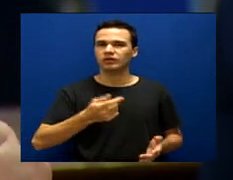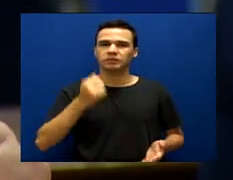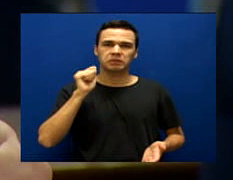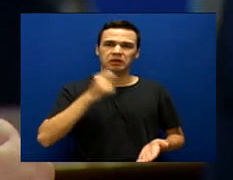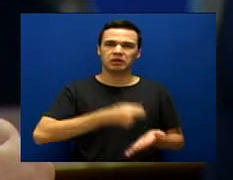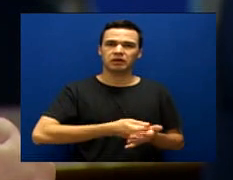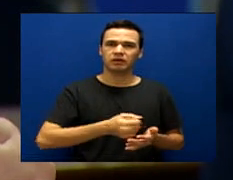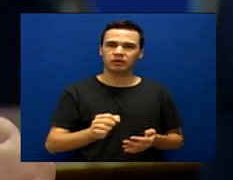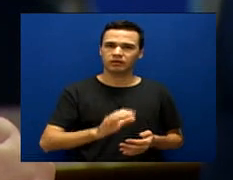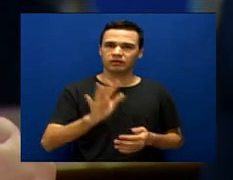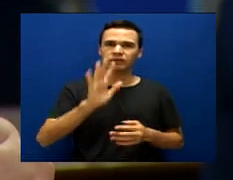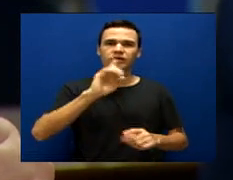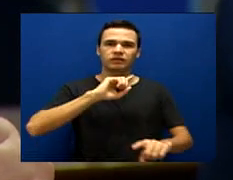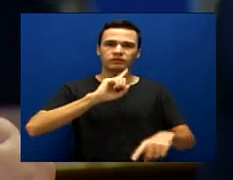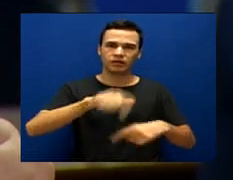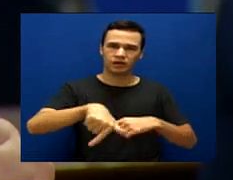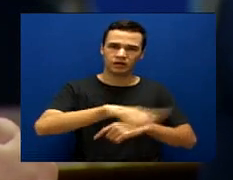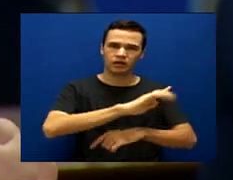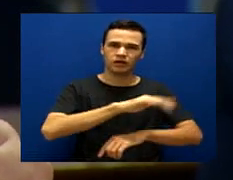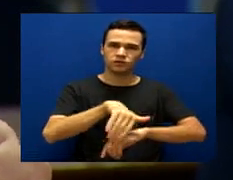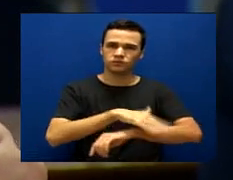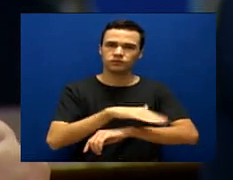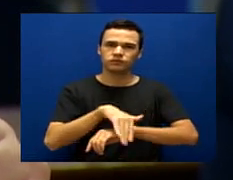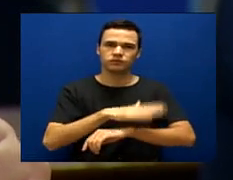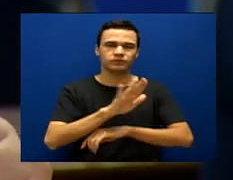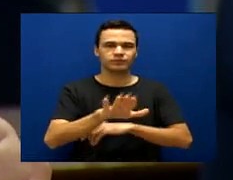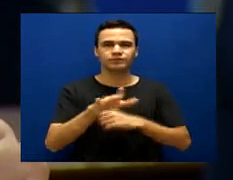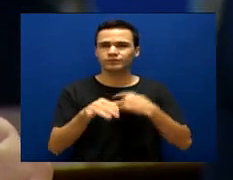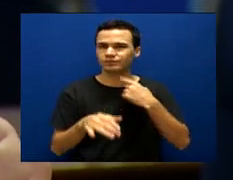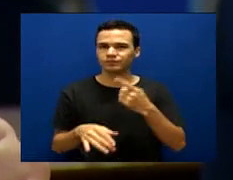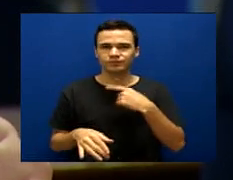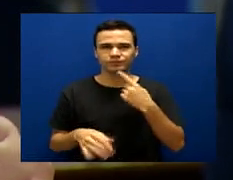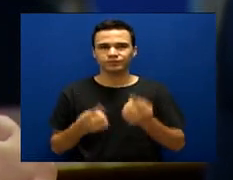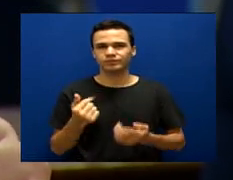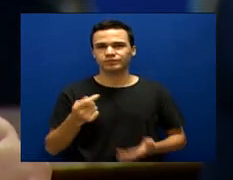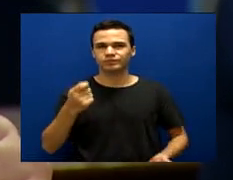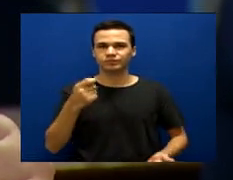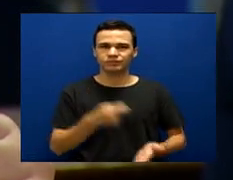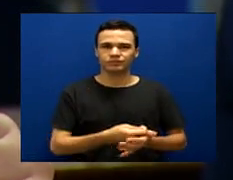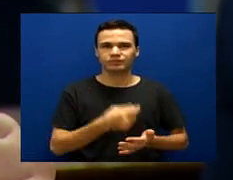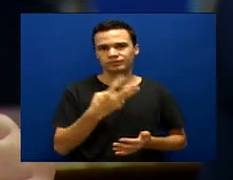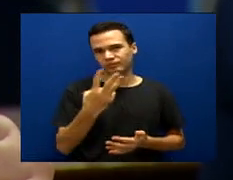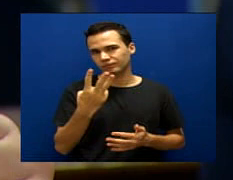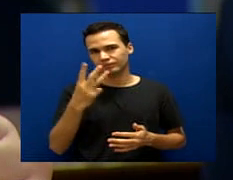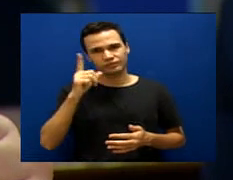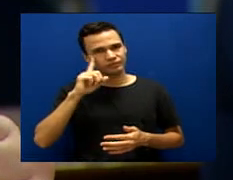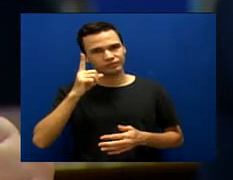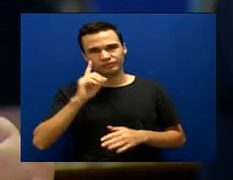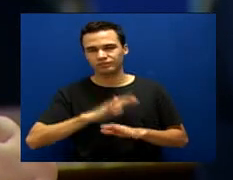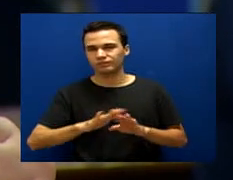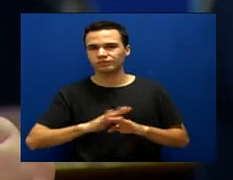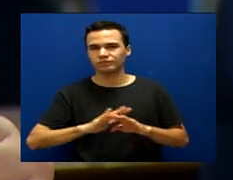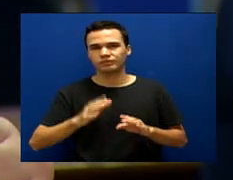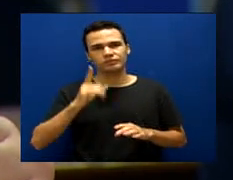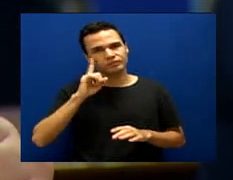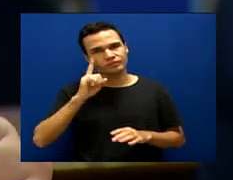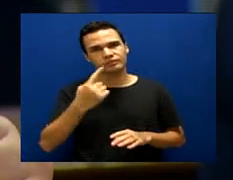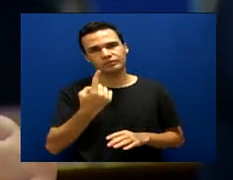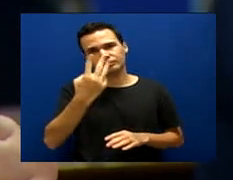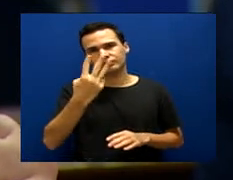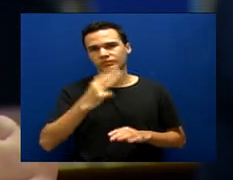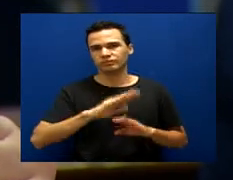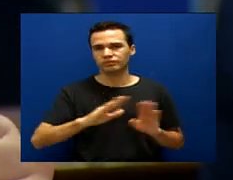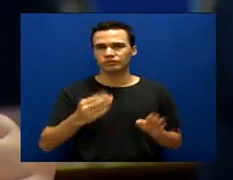dinheiro para fazer com que ele retorne às ruas, e não vale a pena investir dinheiro para castrar 3 animais por dia. Então, a minha proposta